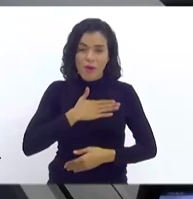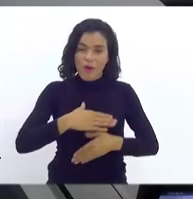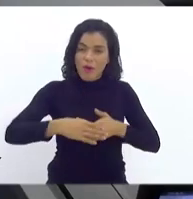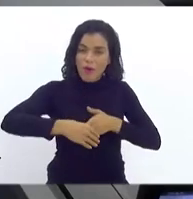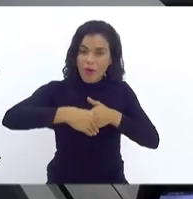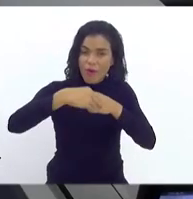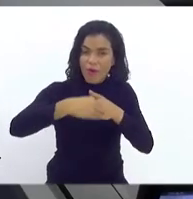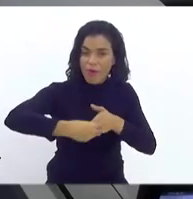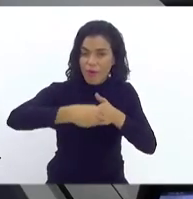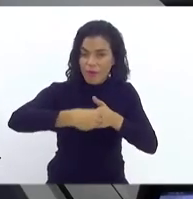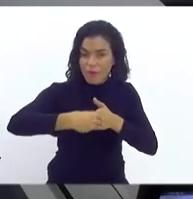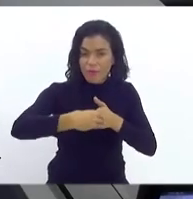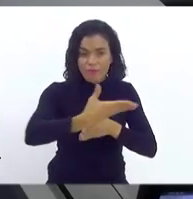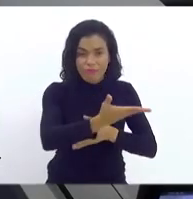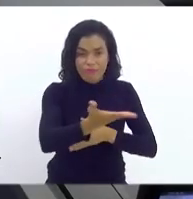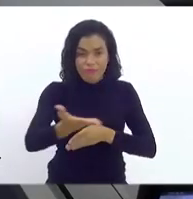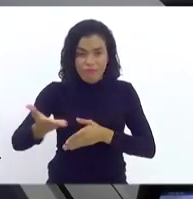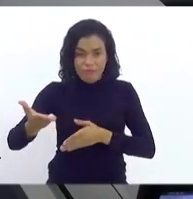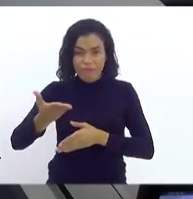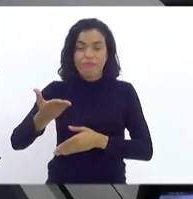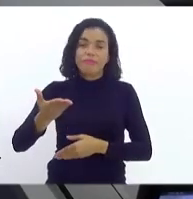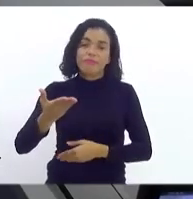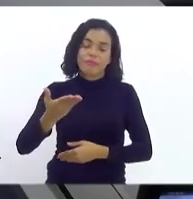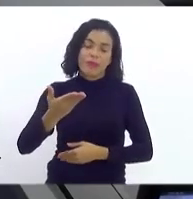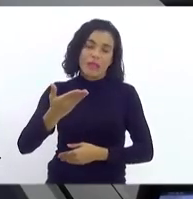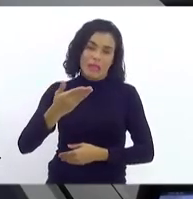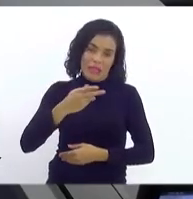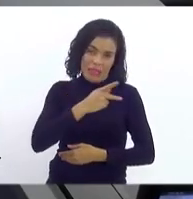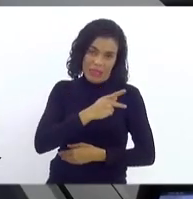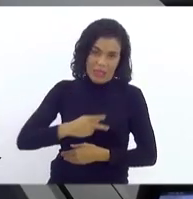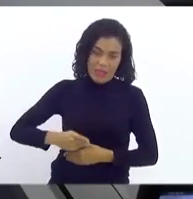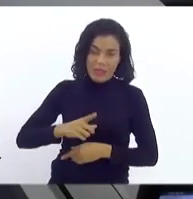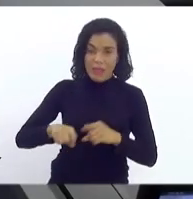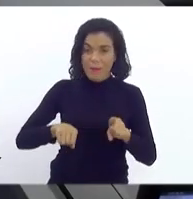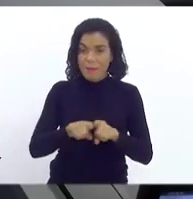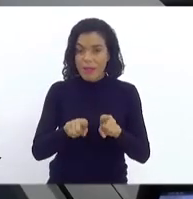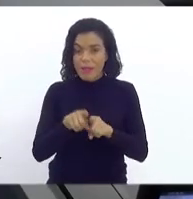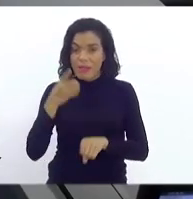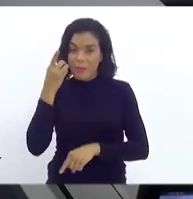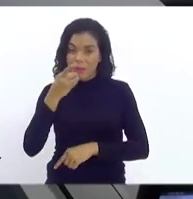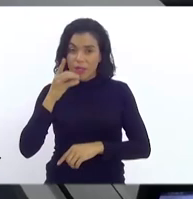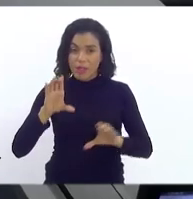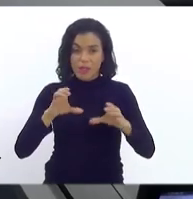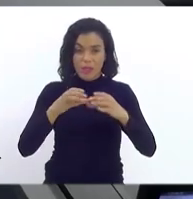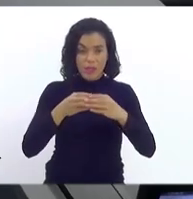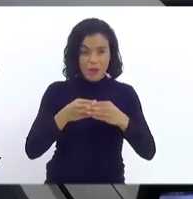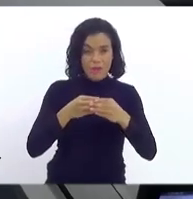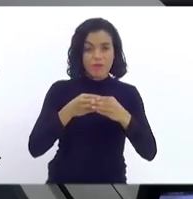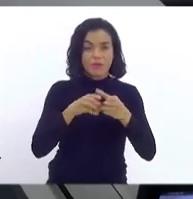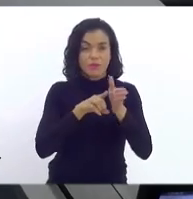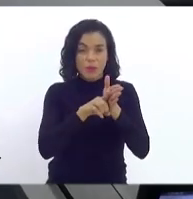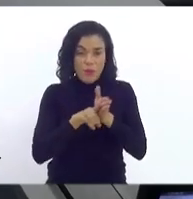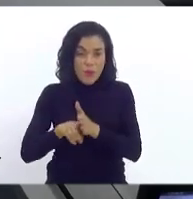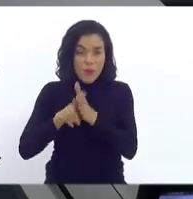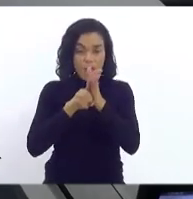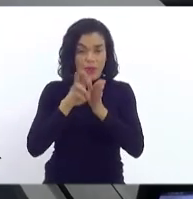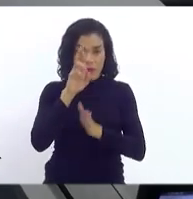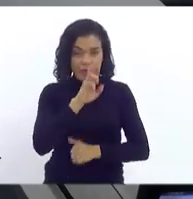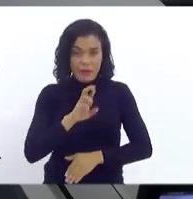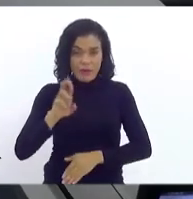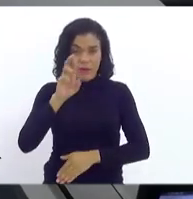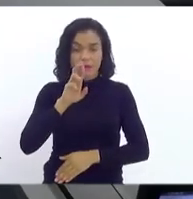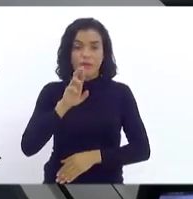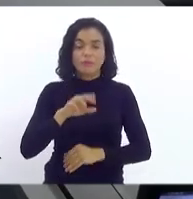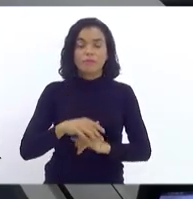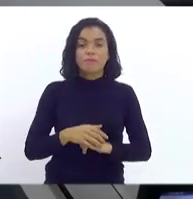aí aos nobres excelência, a Vossa Excelência, os nobres deputados aí dessa comissão parlamentar de inquérito. É, aqui